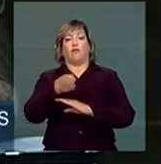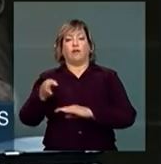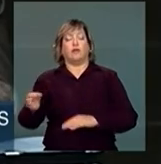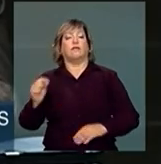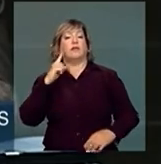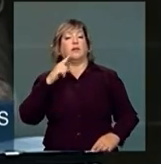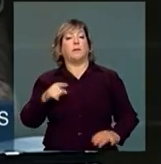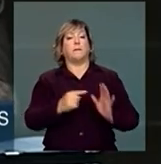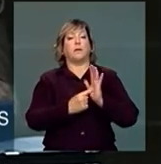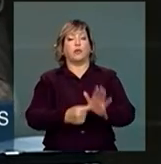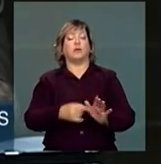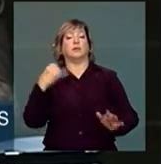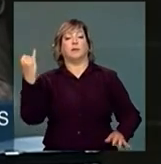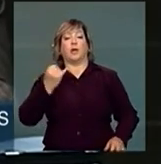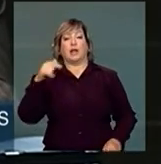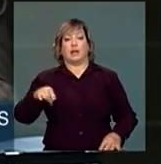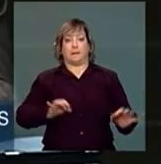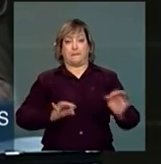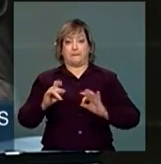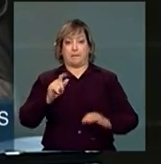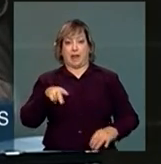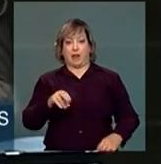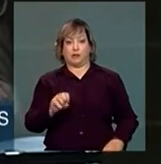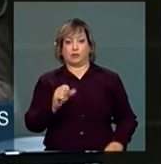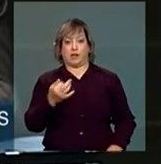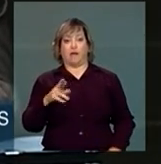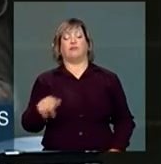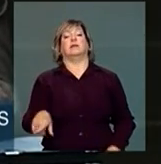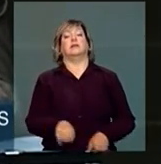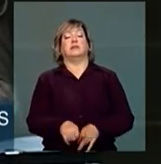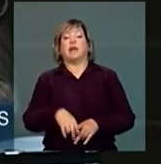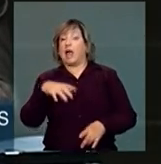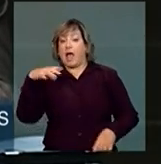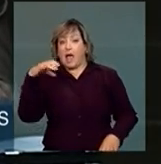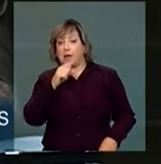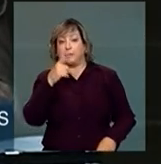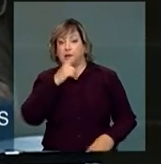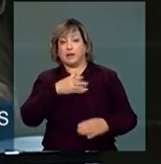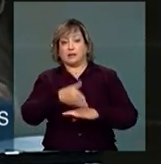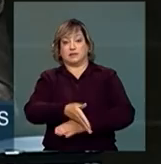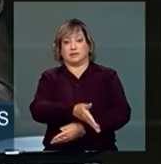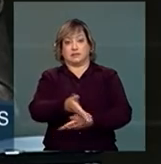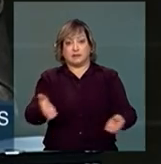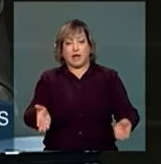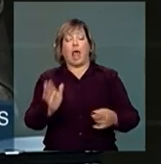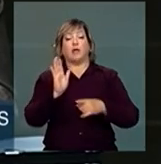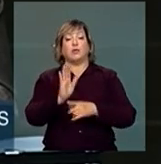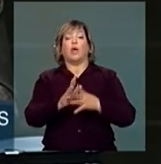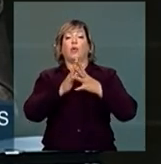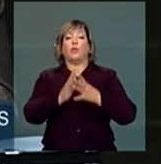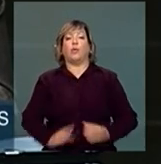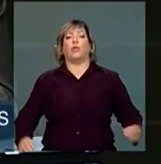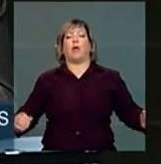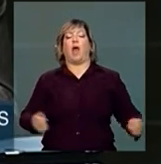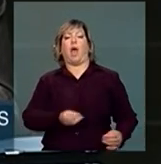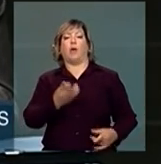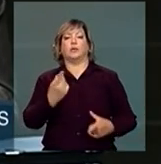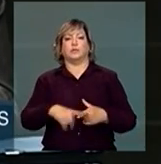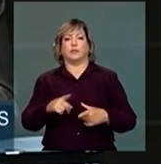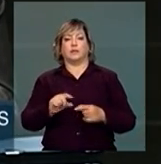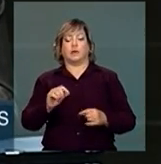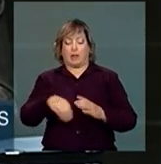esse plano, que ora se inicia, seja de imediato acessado para ajudar a resolver alguns gargalos da produção